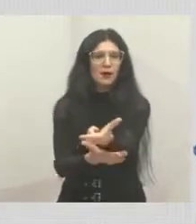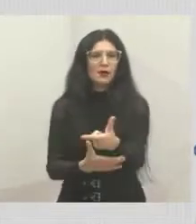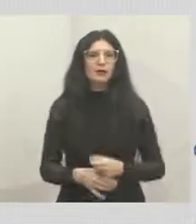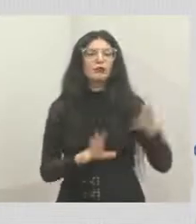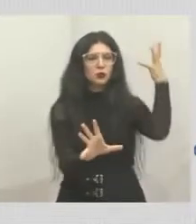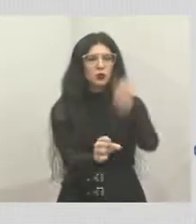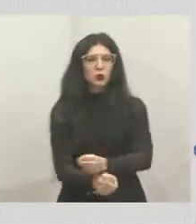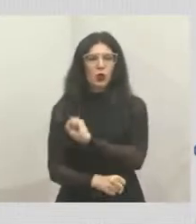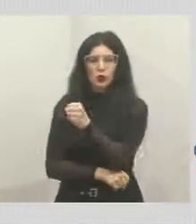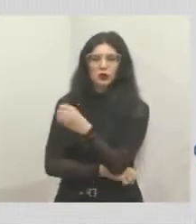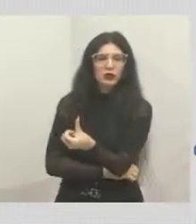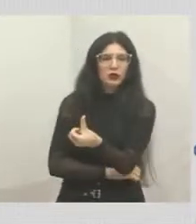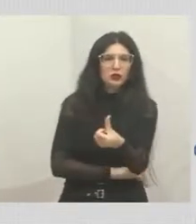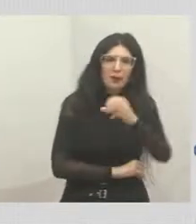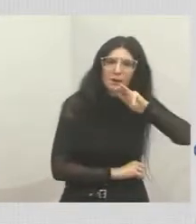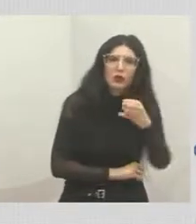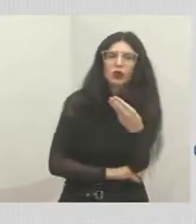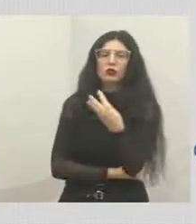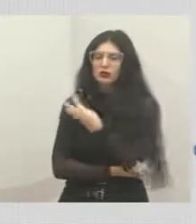866.306.000.